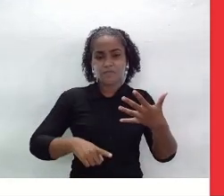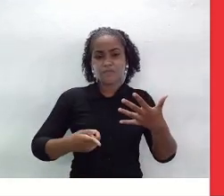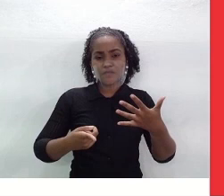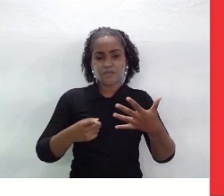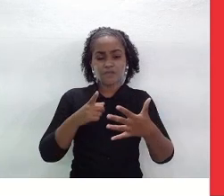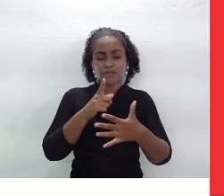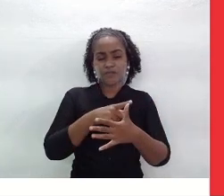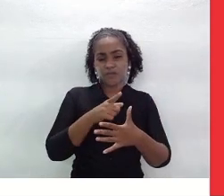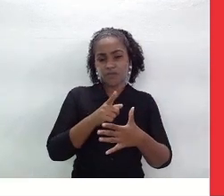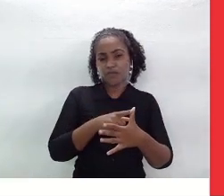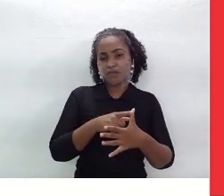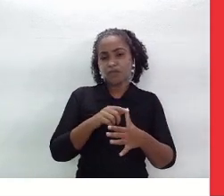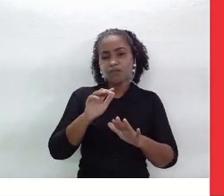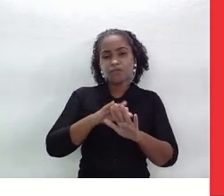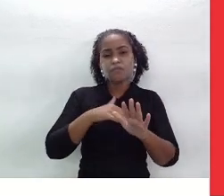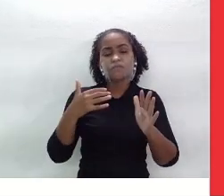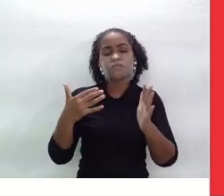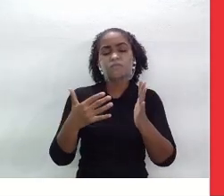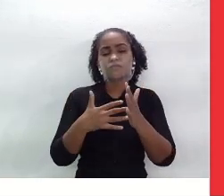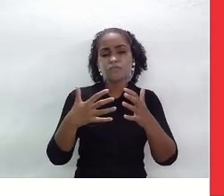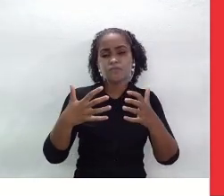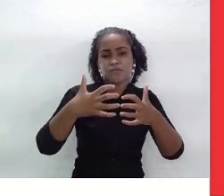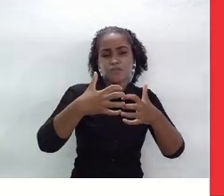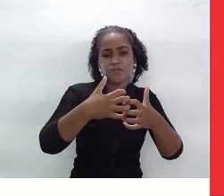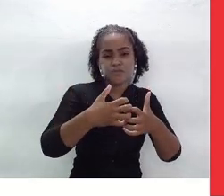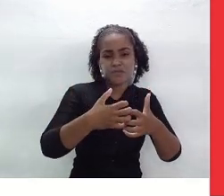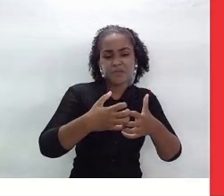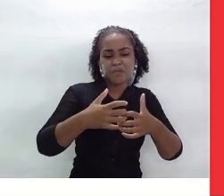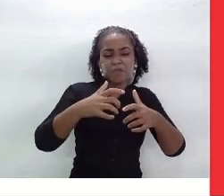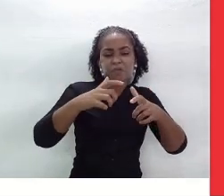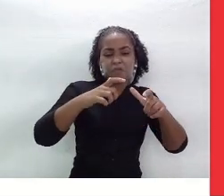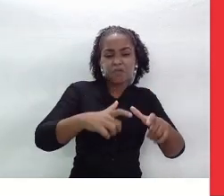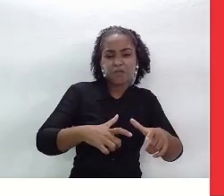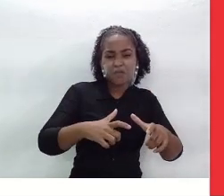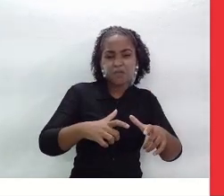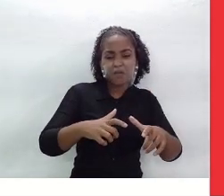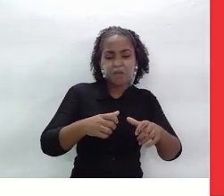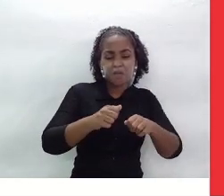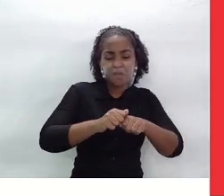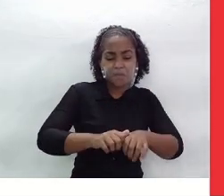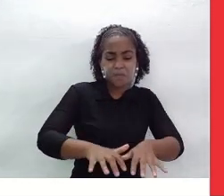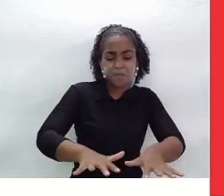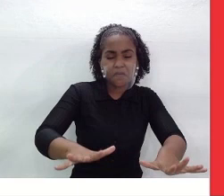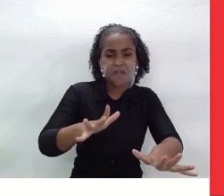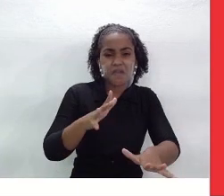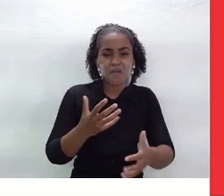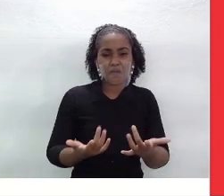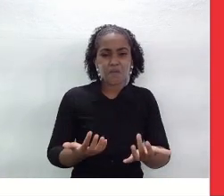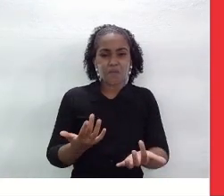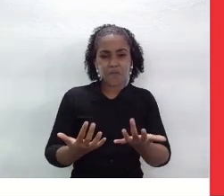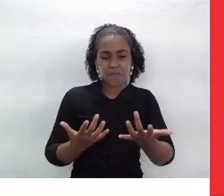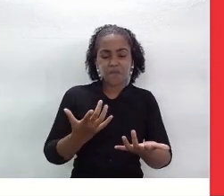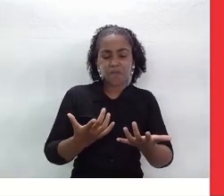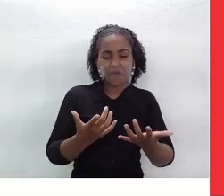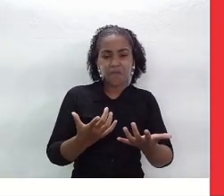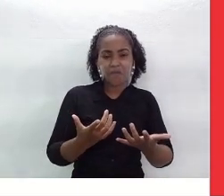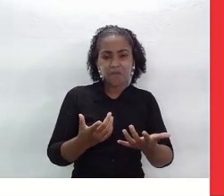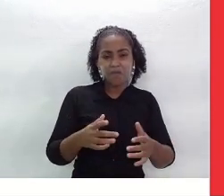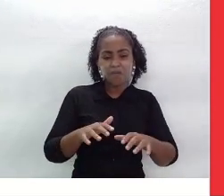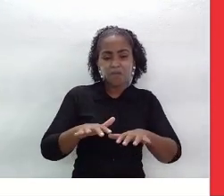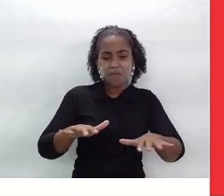que todos os continentes são derivados de um substrato magmático que emergiu através de fissuras ou